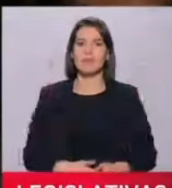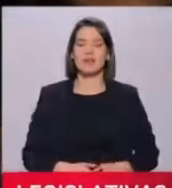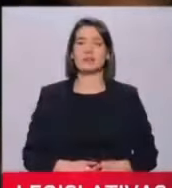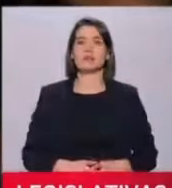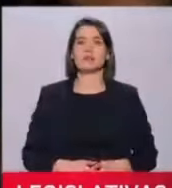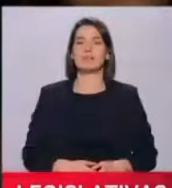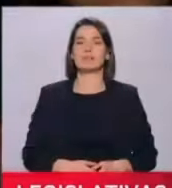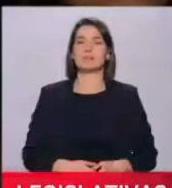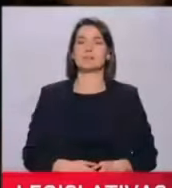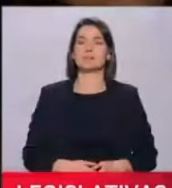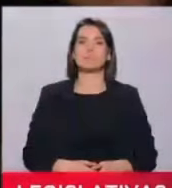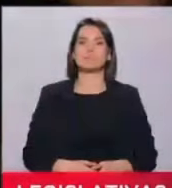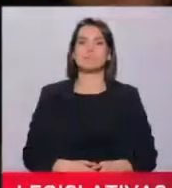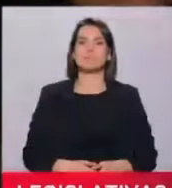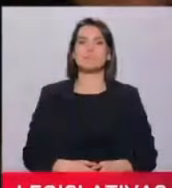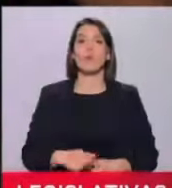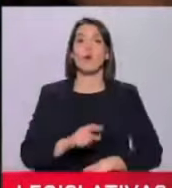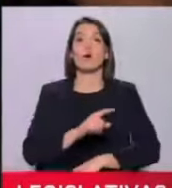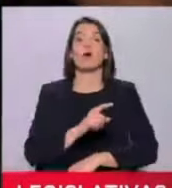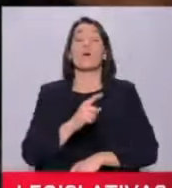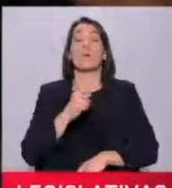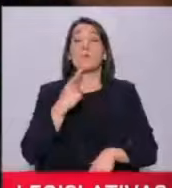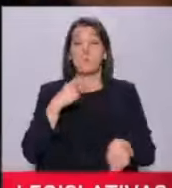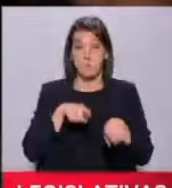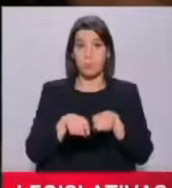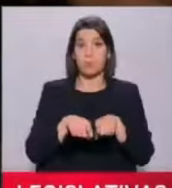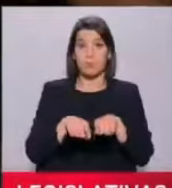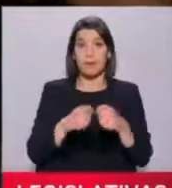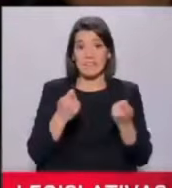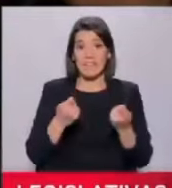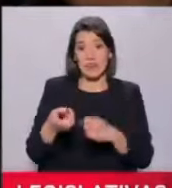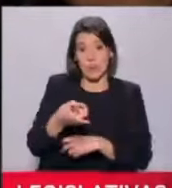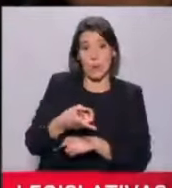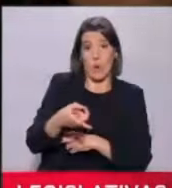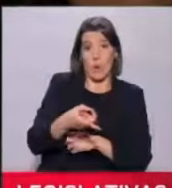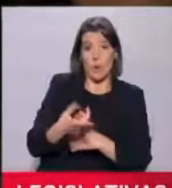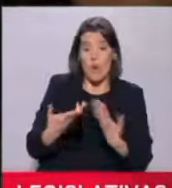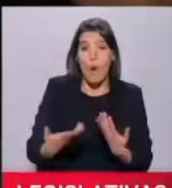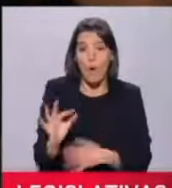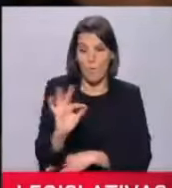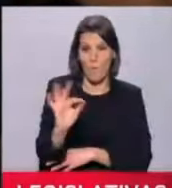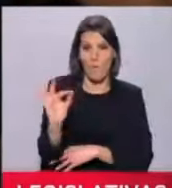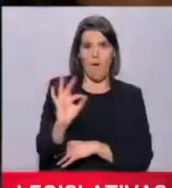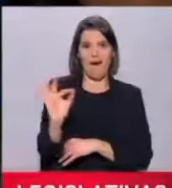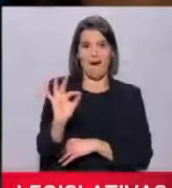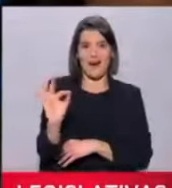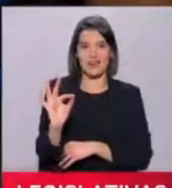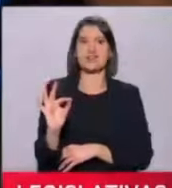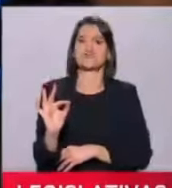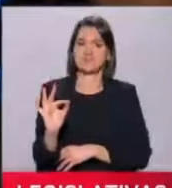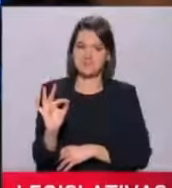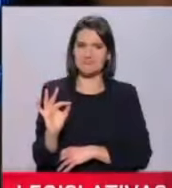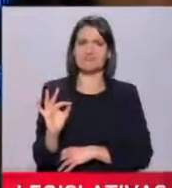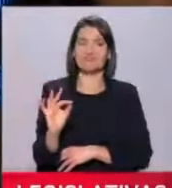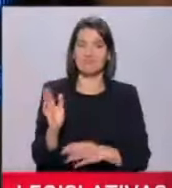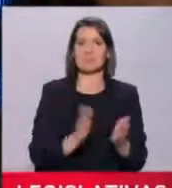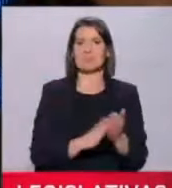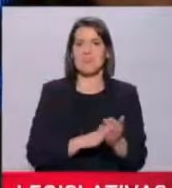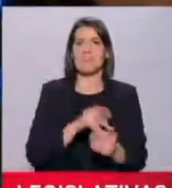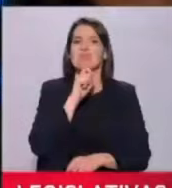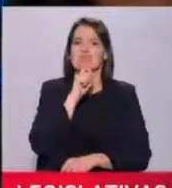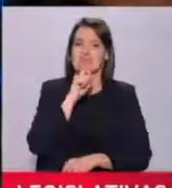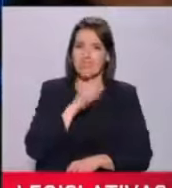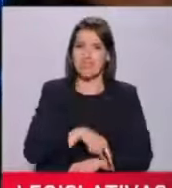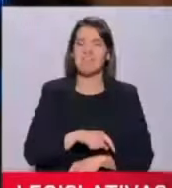nós passamos de no na força política para quarta força política mostramos que é possível fazer uma